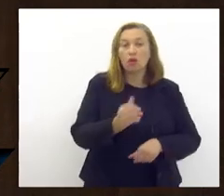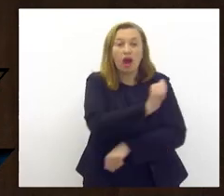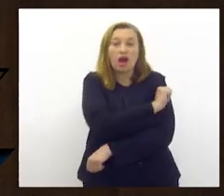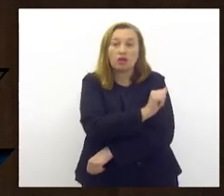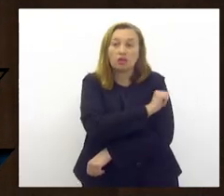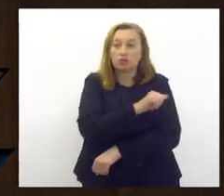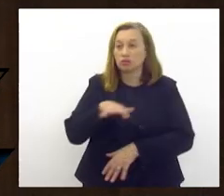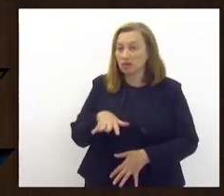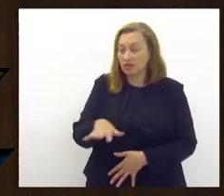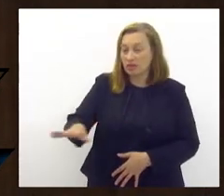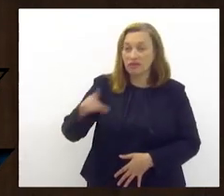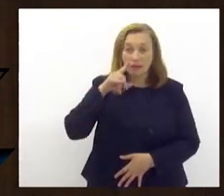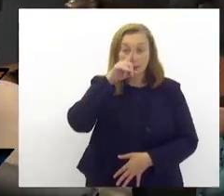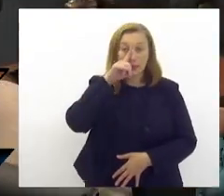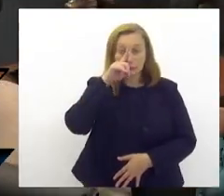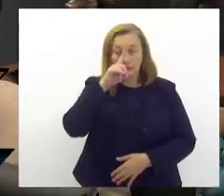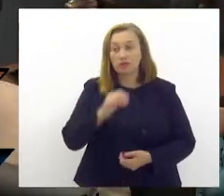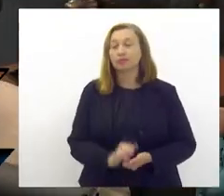da Pedreira.